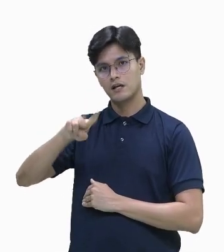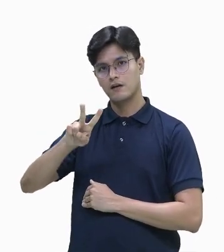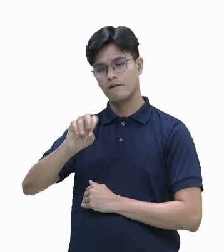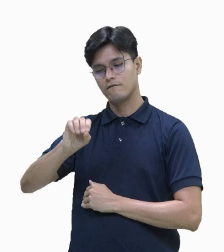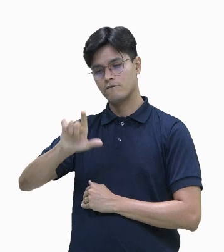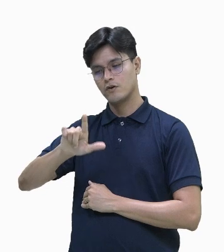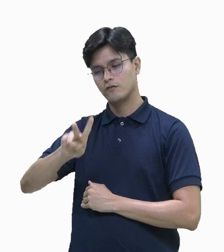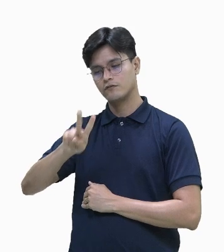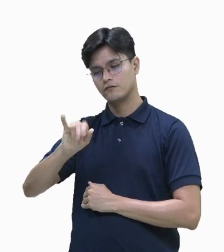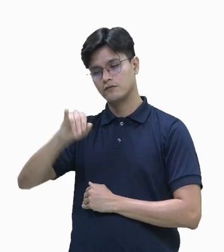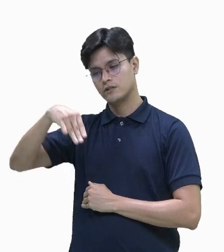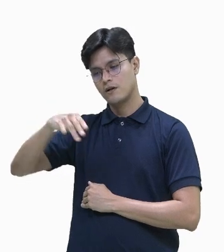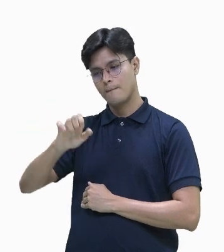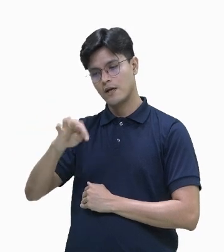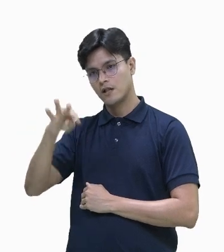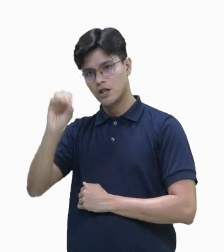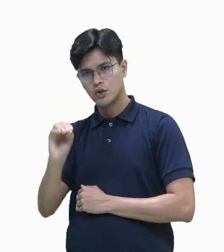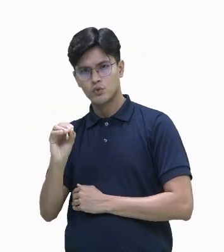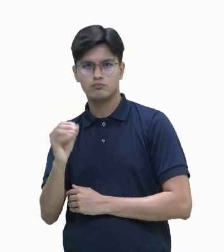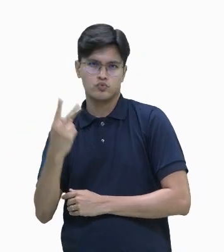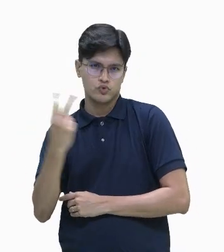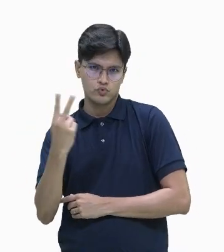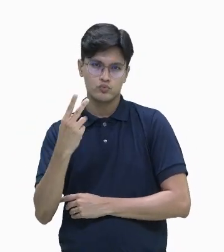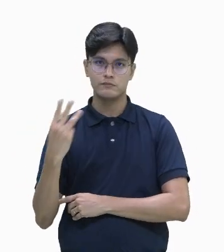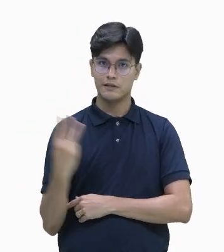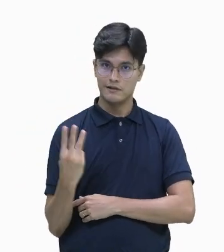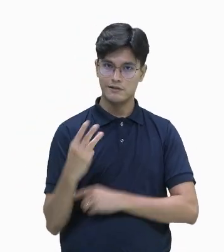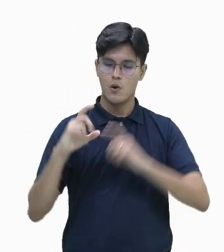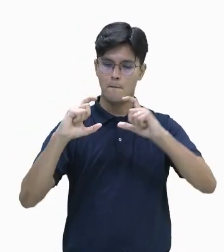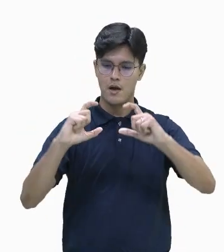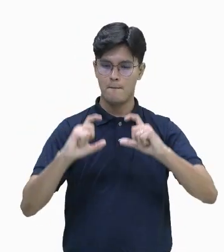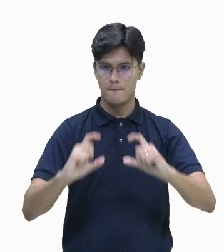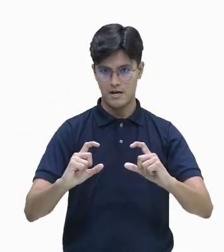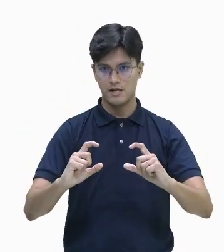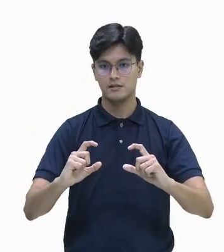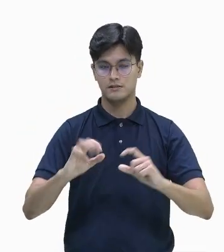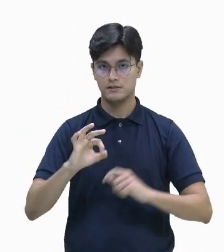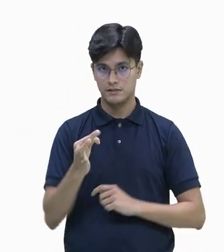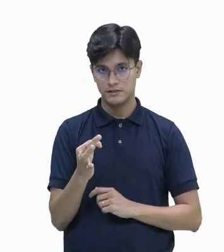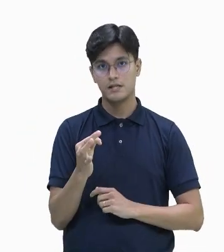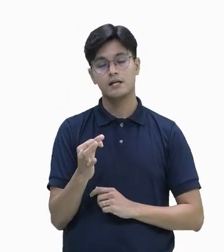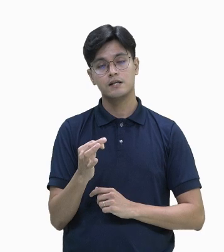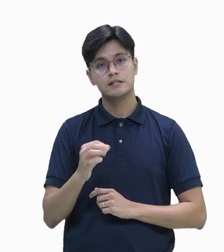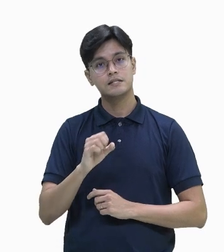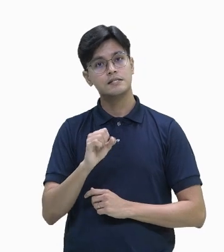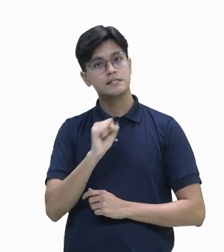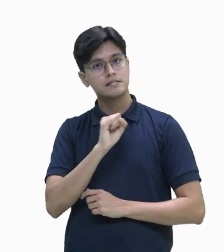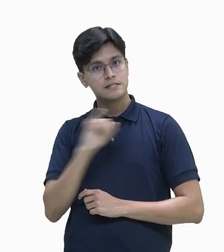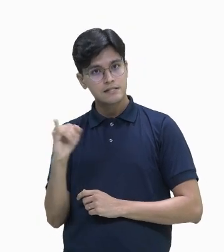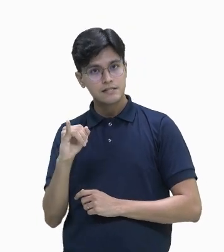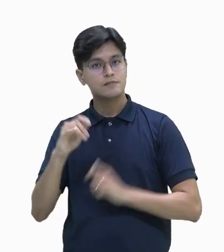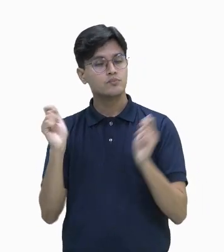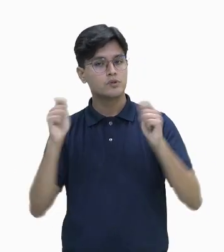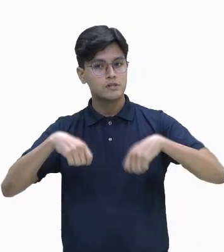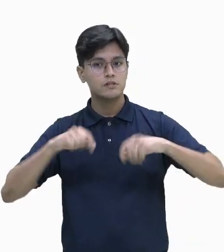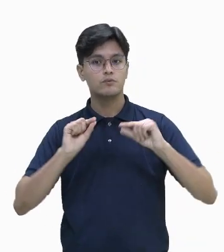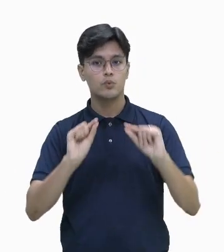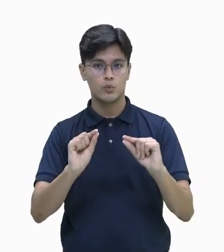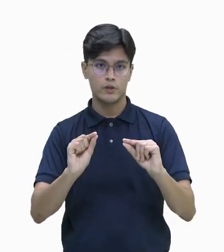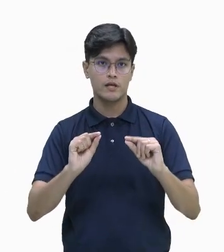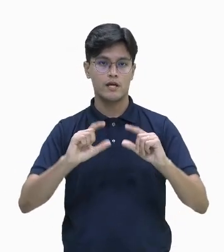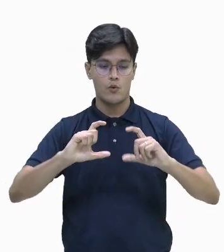terceiro parágrafo. E, talvez, se você tiver espaço para isso, se for possível, um